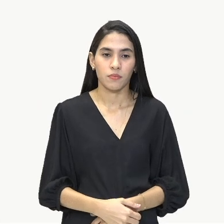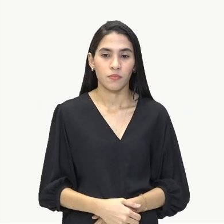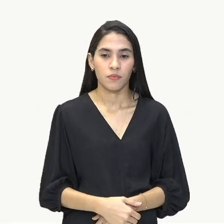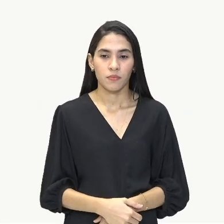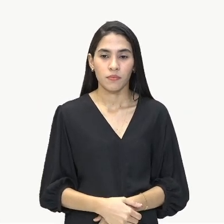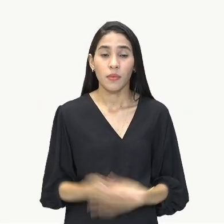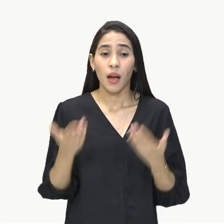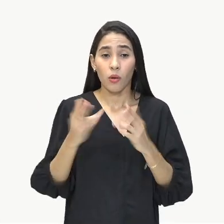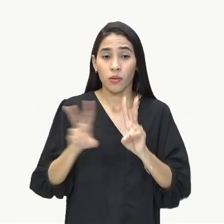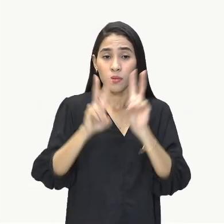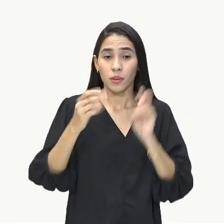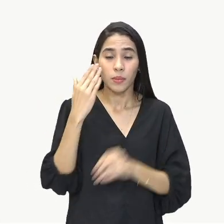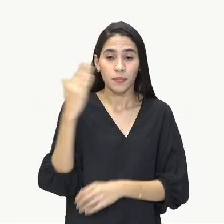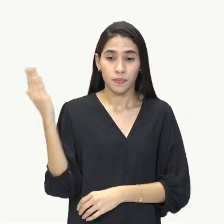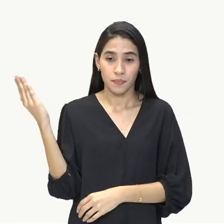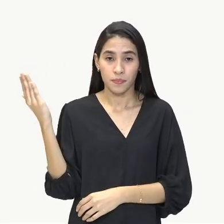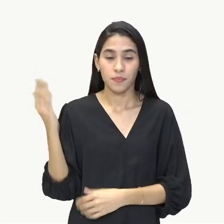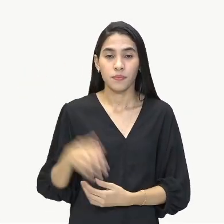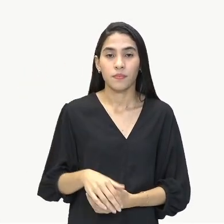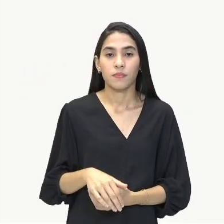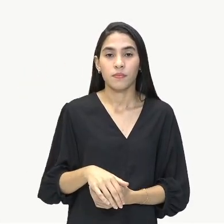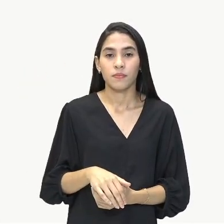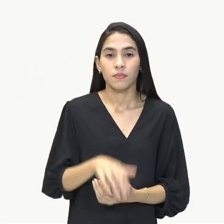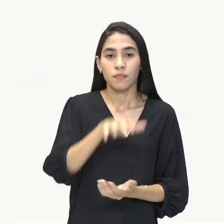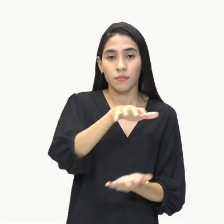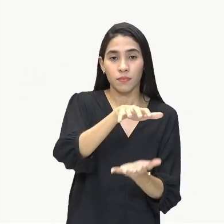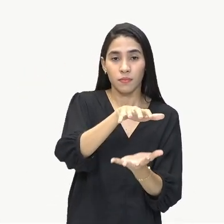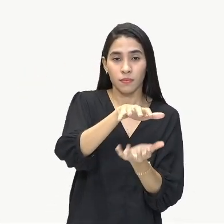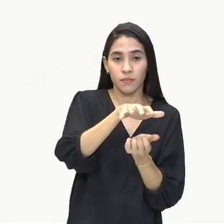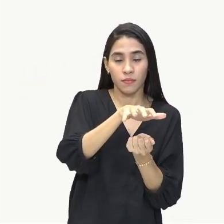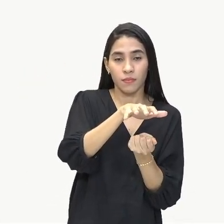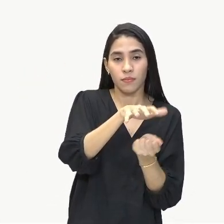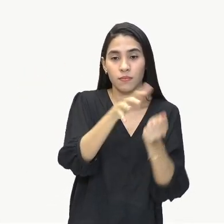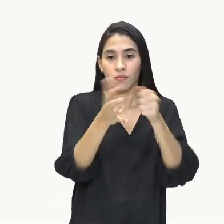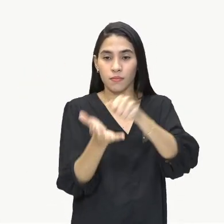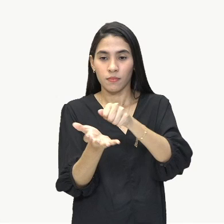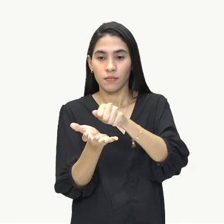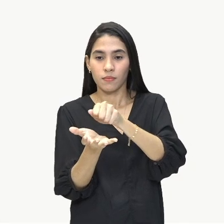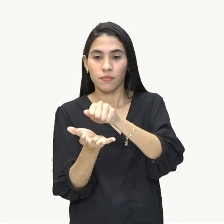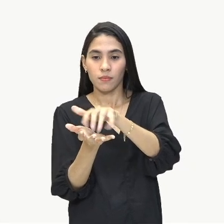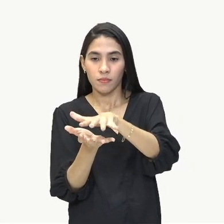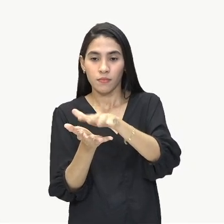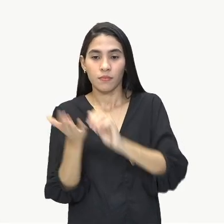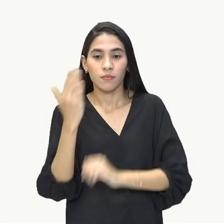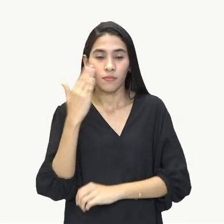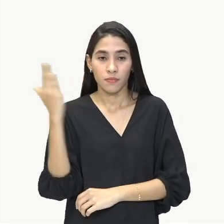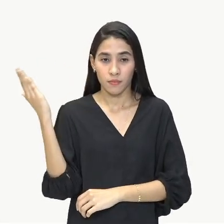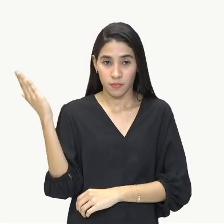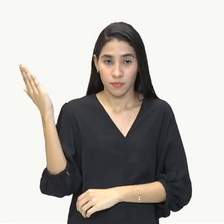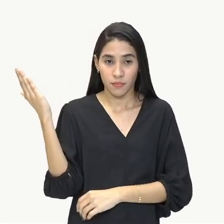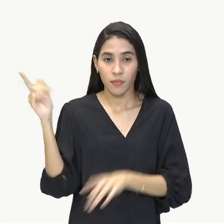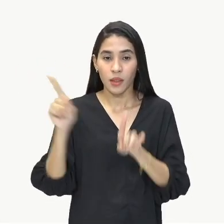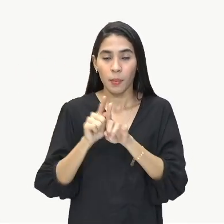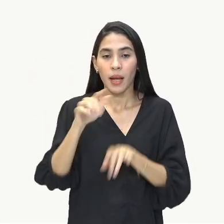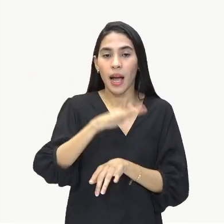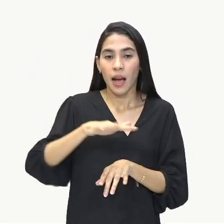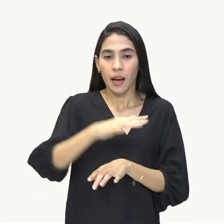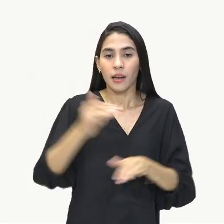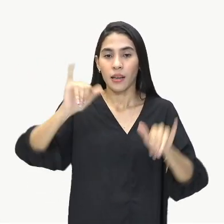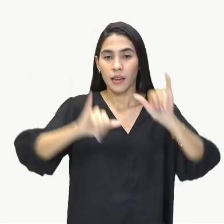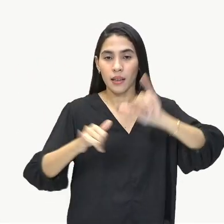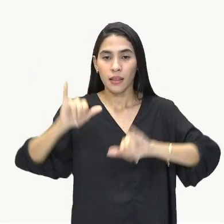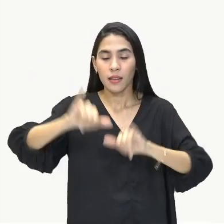falar sobre termoquímica, que é um ramo da química que